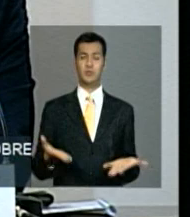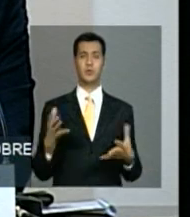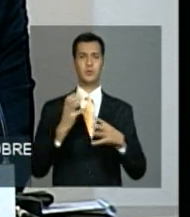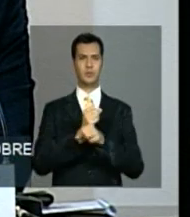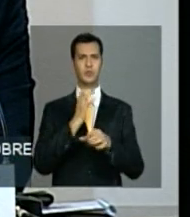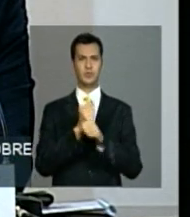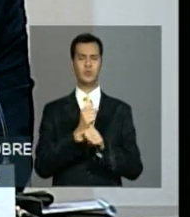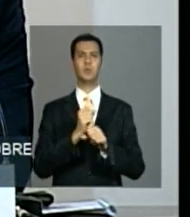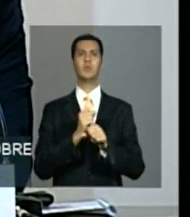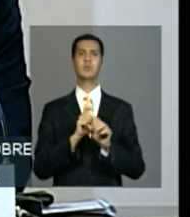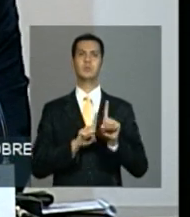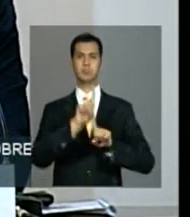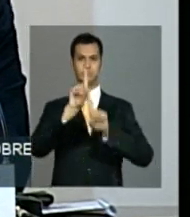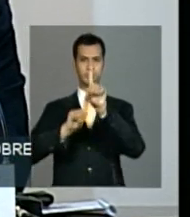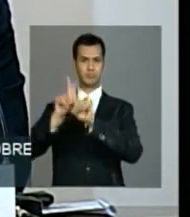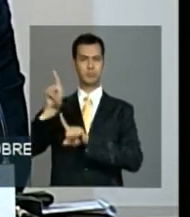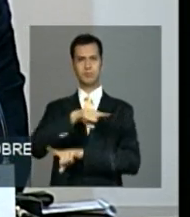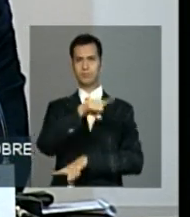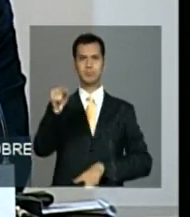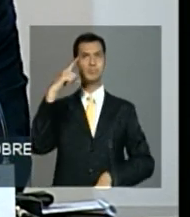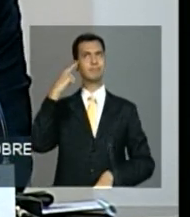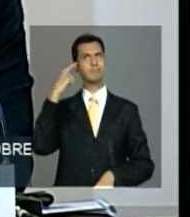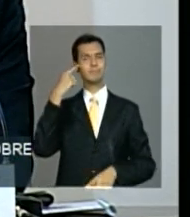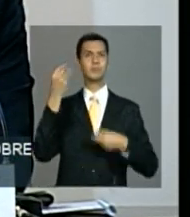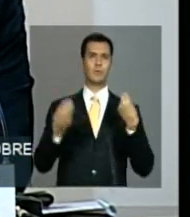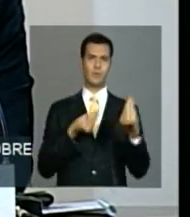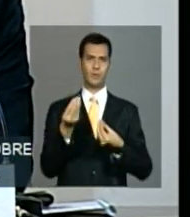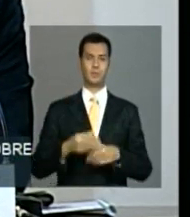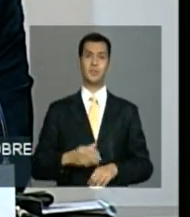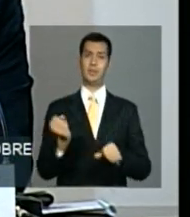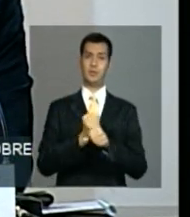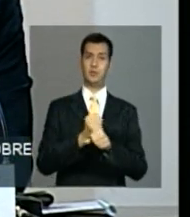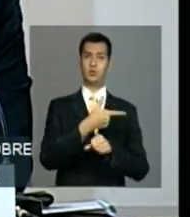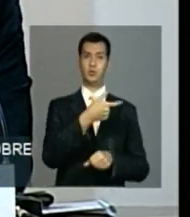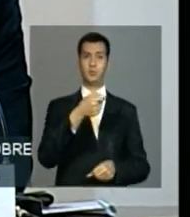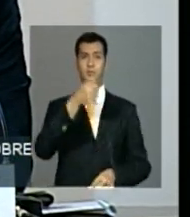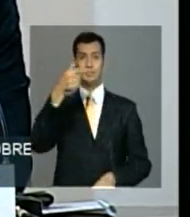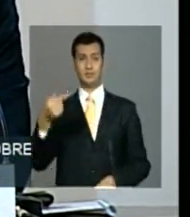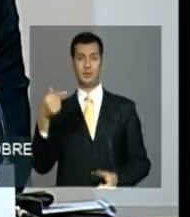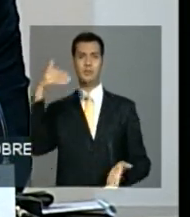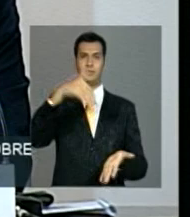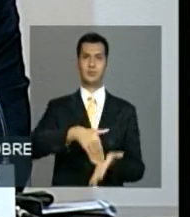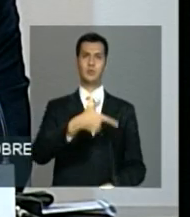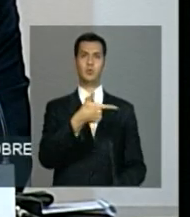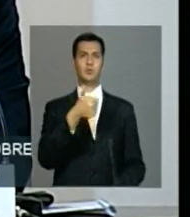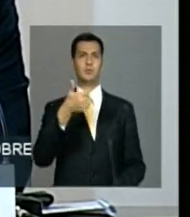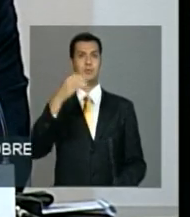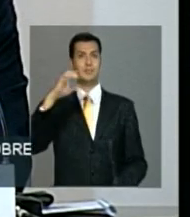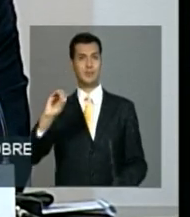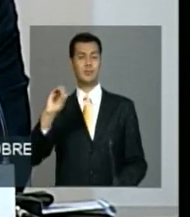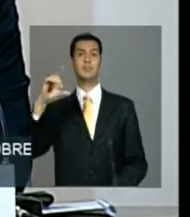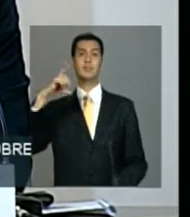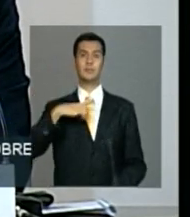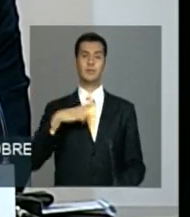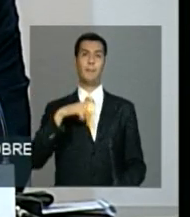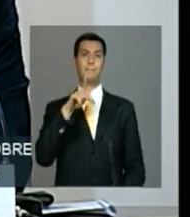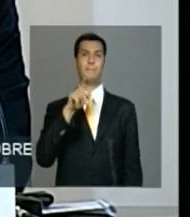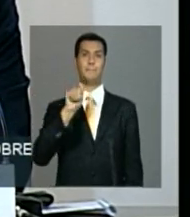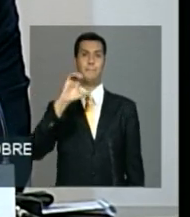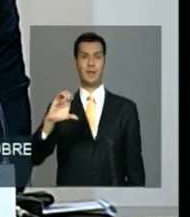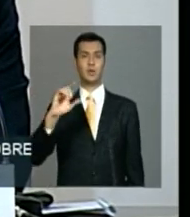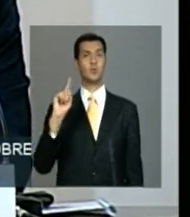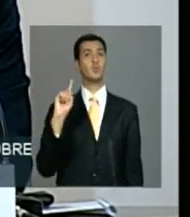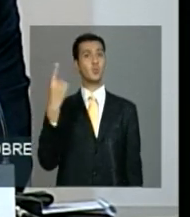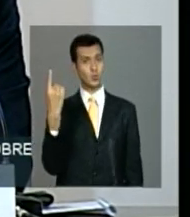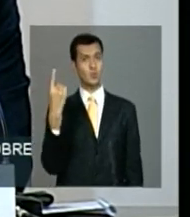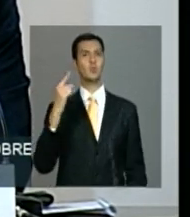para a A reflexão entre 2007 e 2010 no pac 1 o governo federal investiu